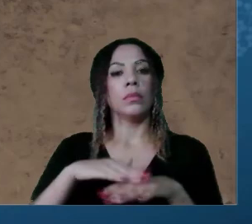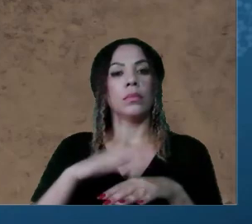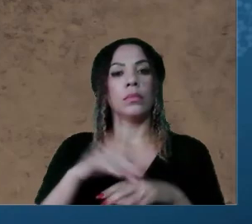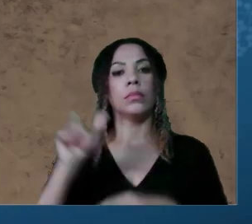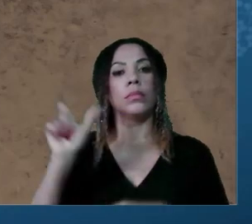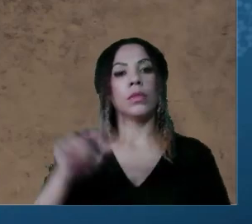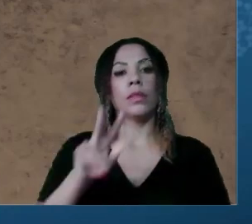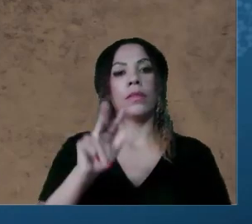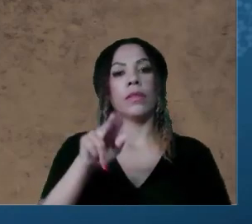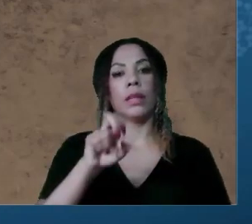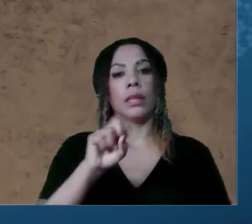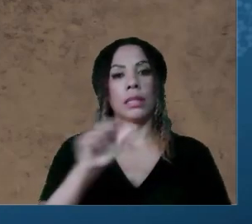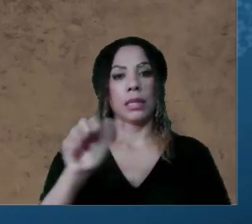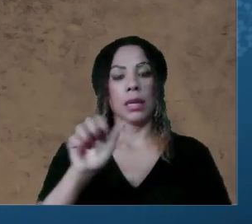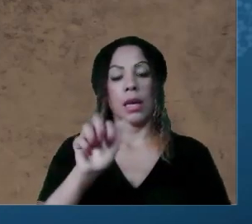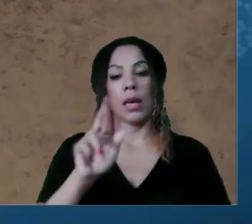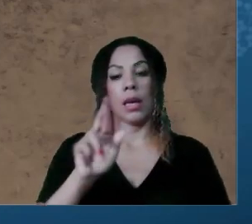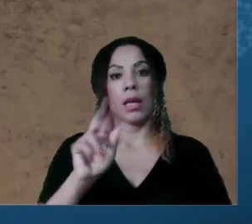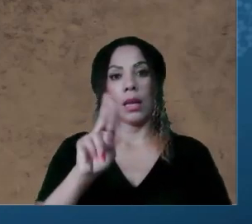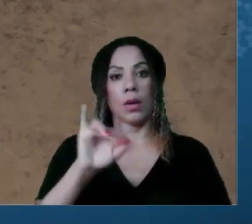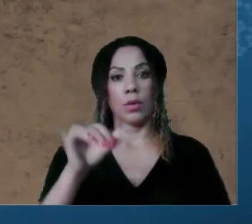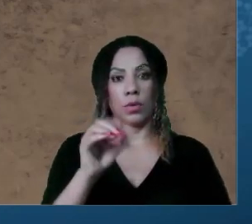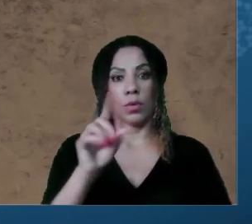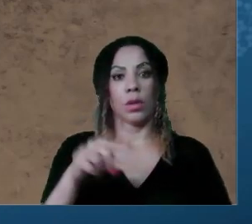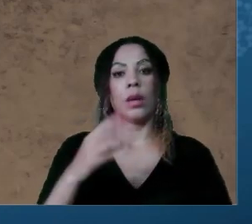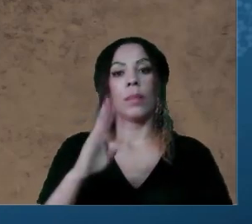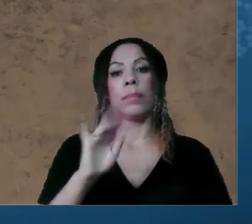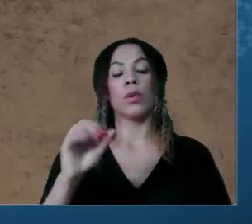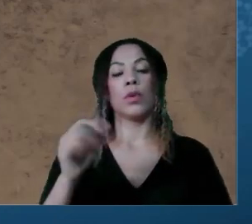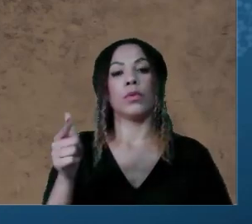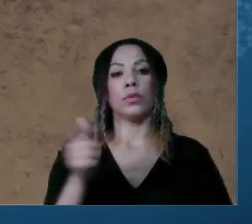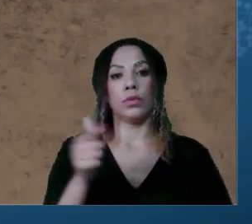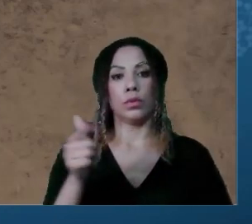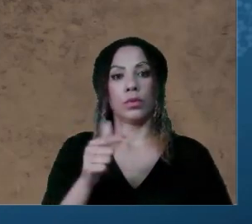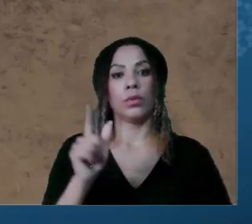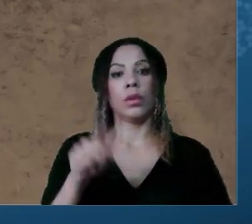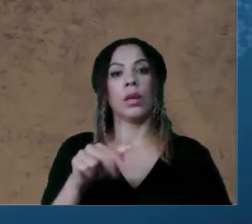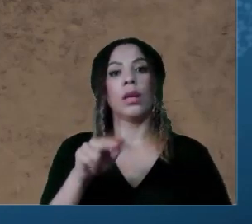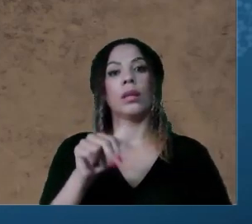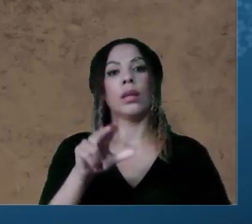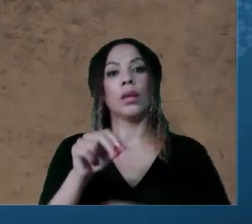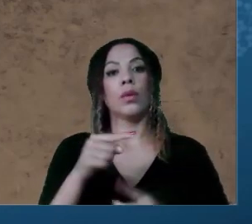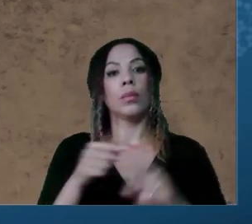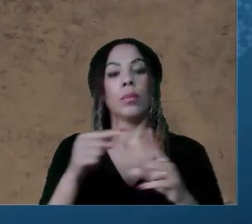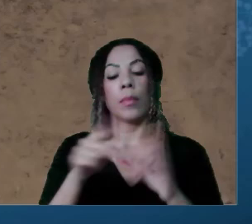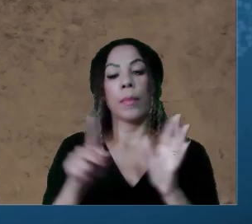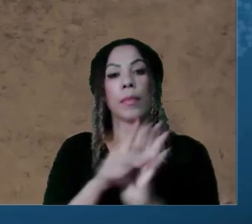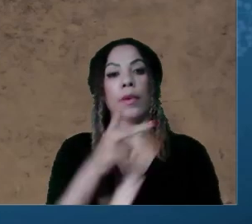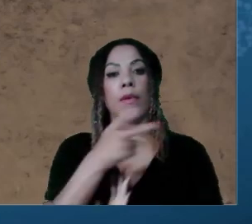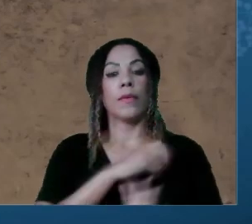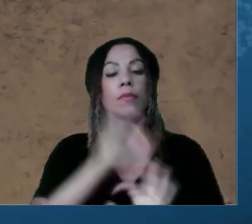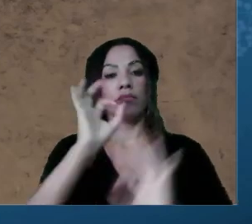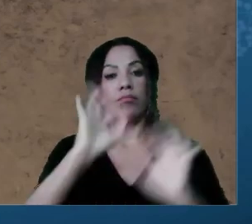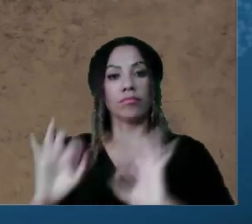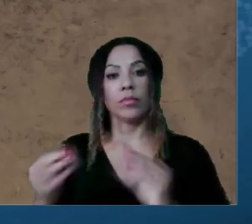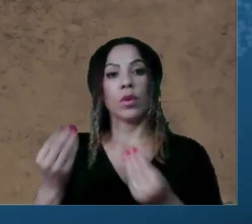Araújo Carvalho, é o BIO-22, que é Nanoparticle-Based Vaccine Formulation and Immunization Strategy,